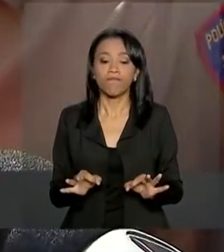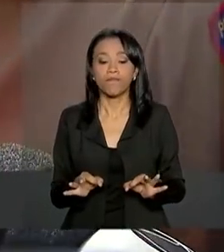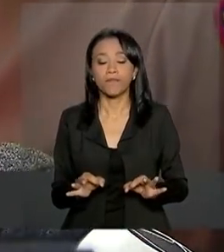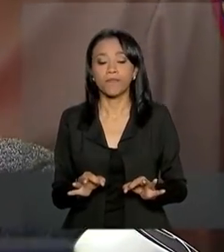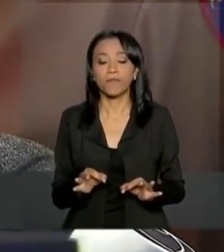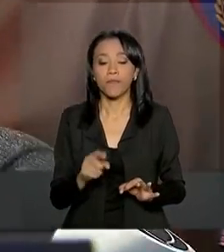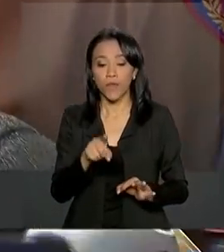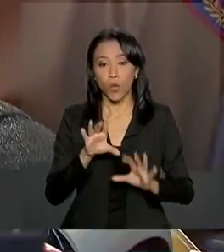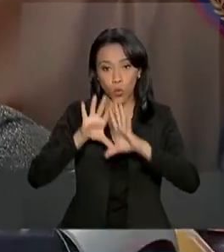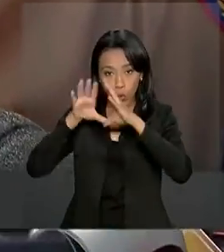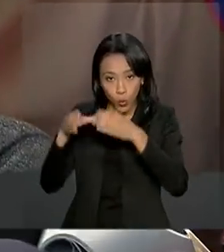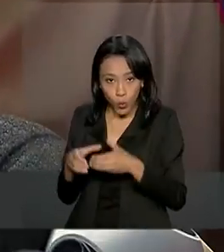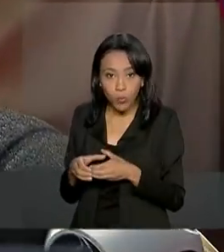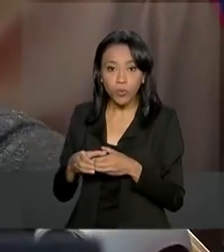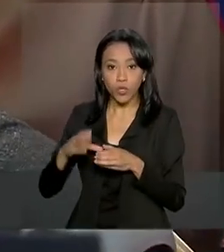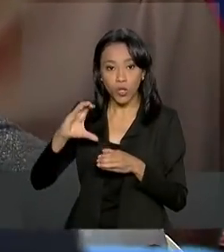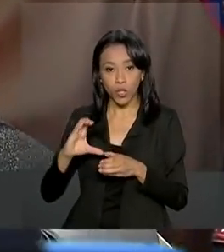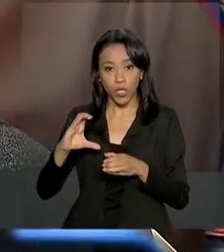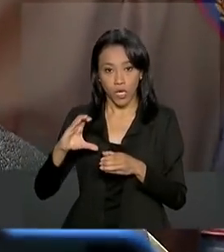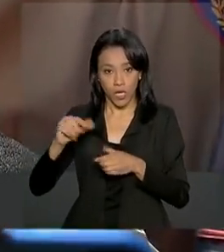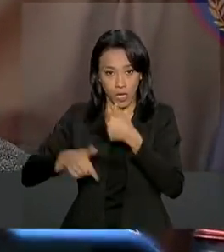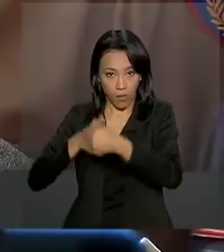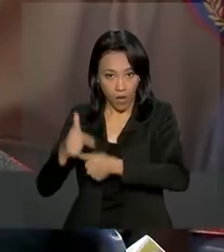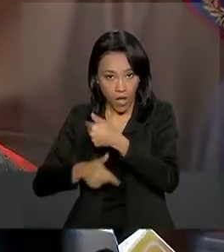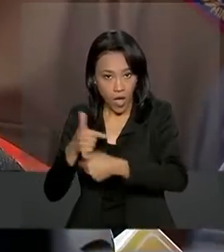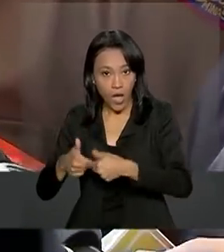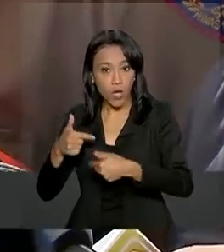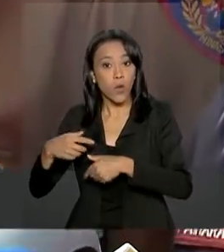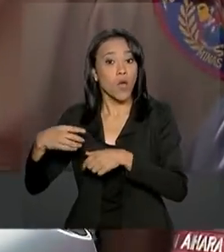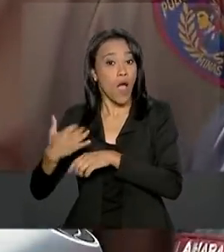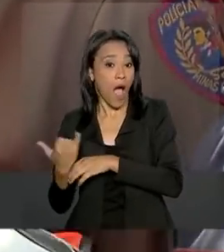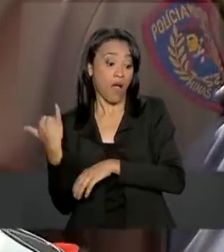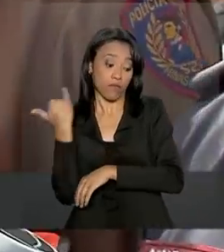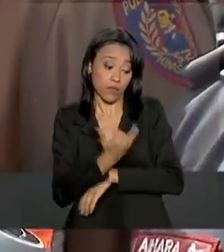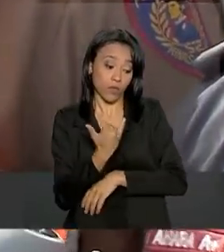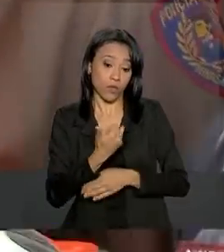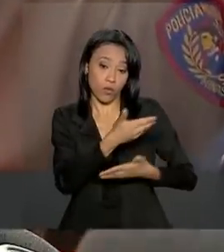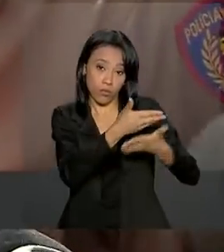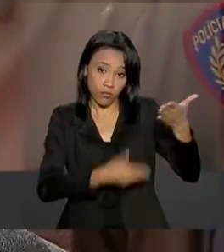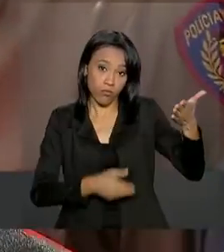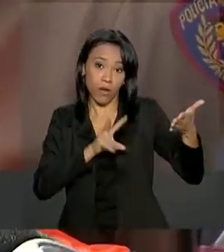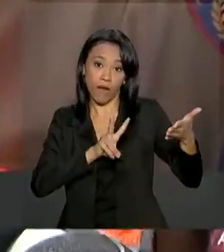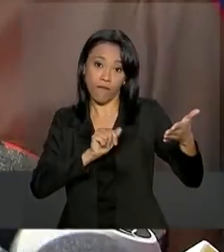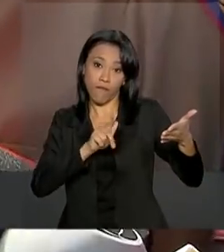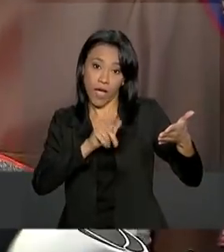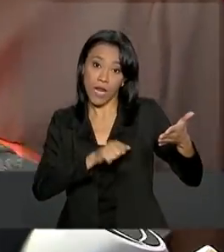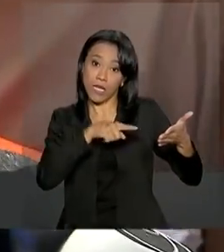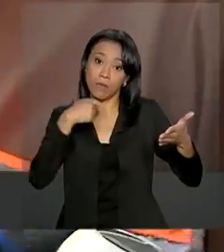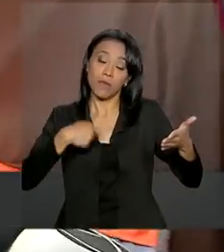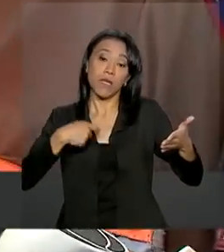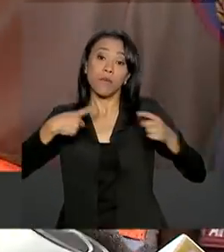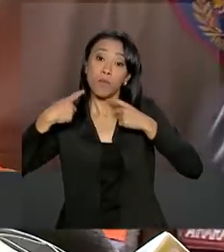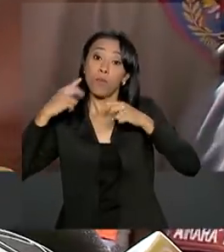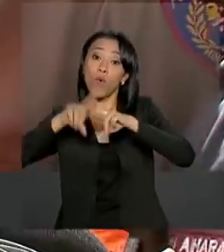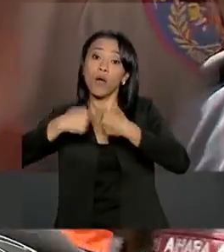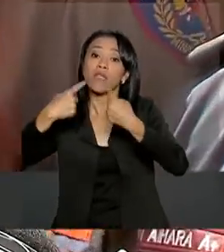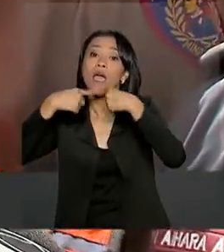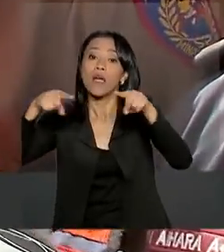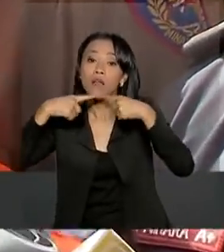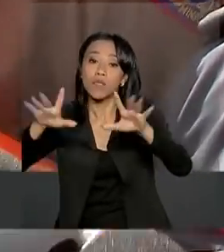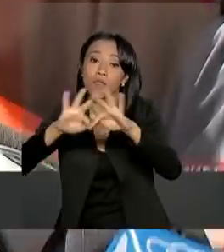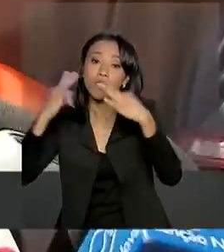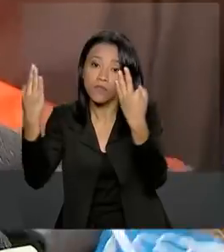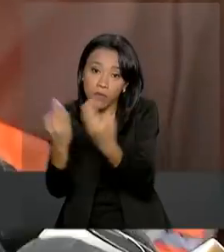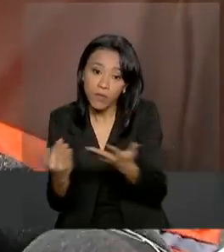o comitê de operações repassou para a Vale, que foi uma reclamação das famílias, falando que o tempo de atendimento do